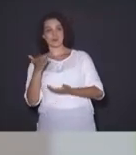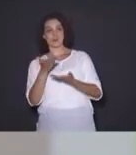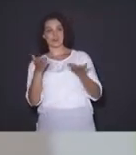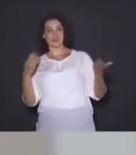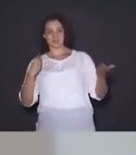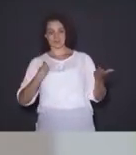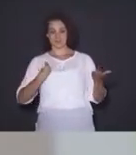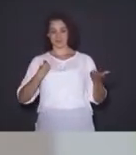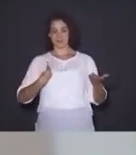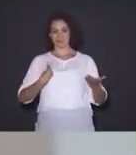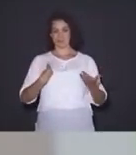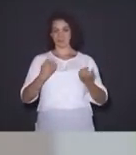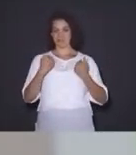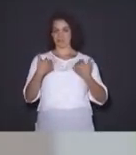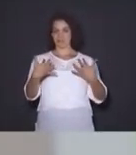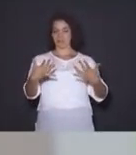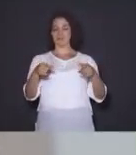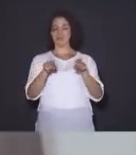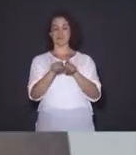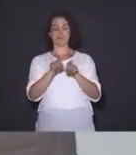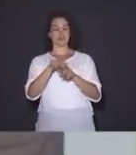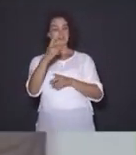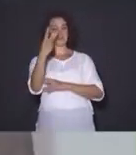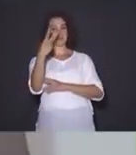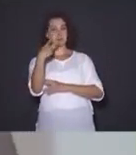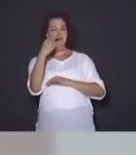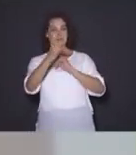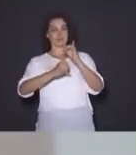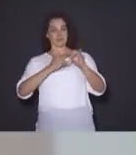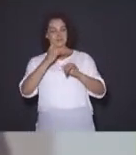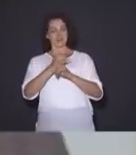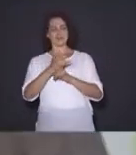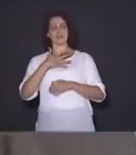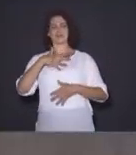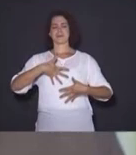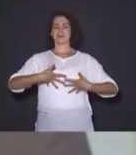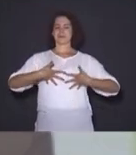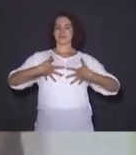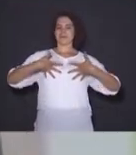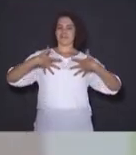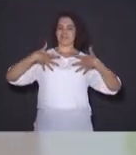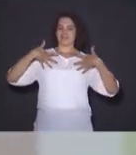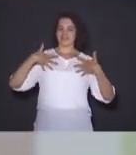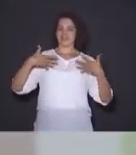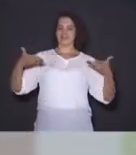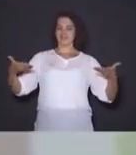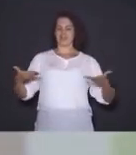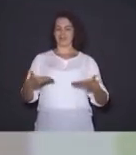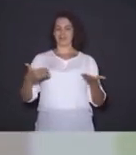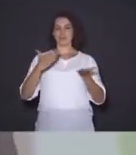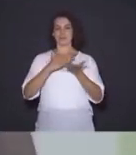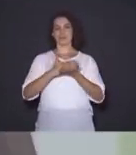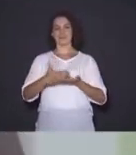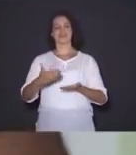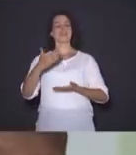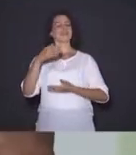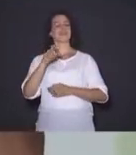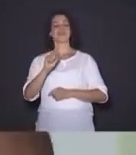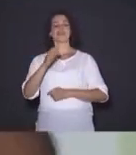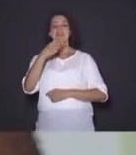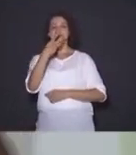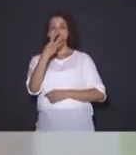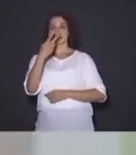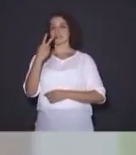é um prazer enorme estamos aqui iniciando essa maratona de 32 mini-conferências